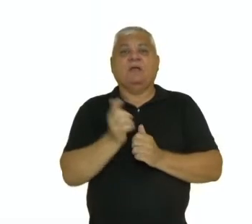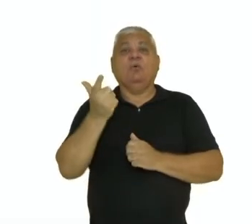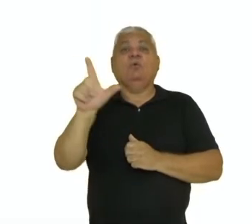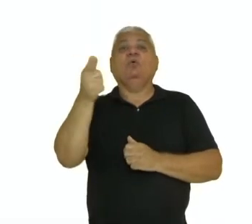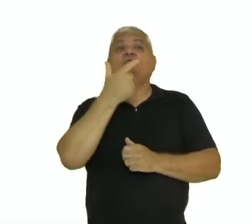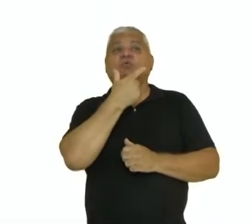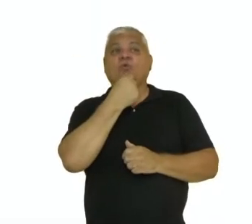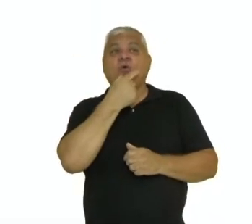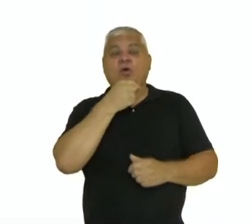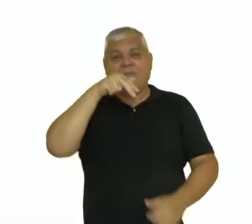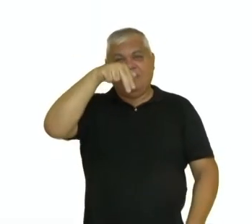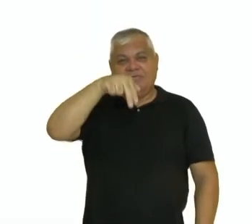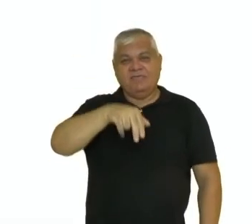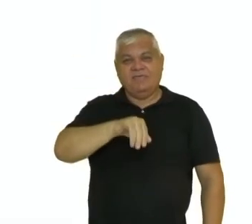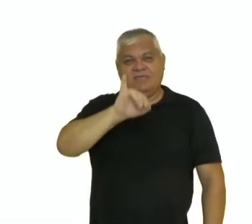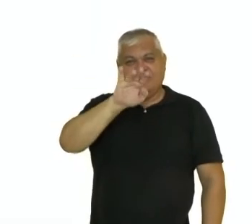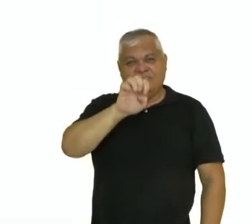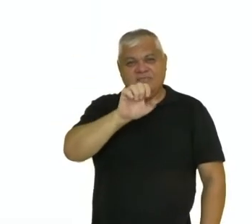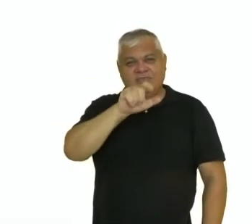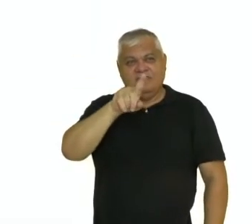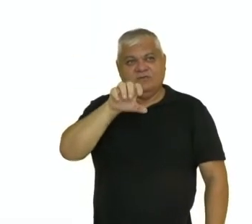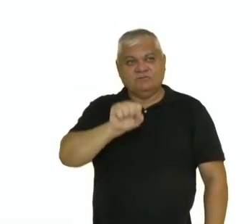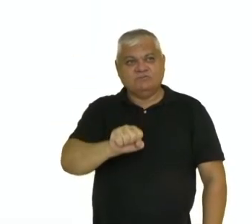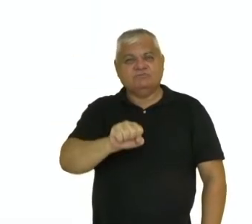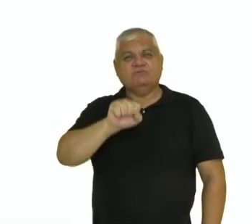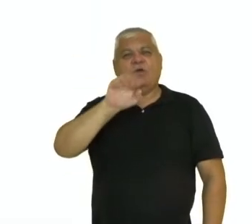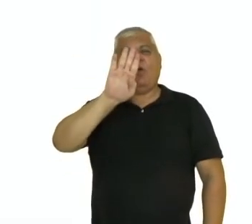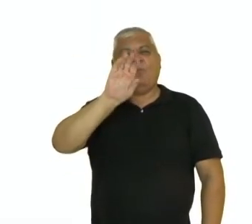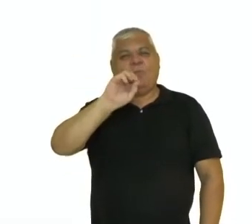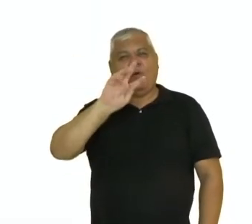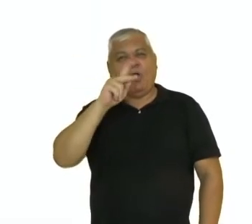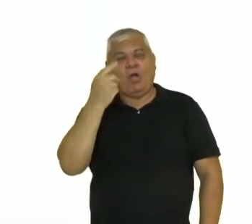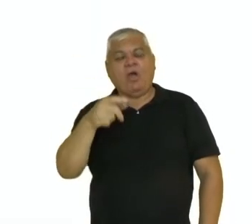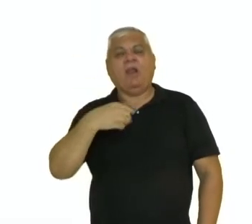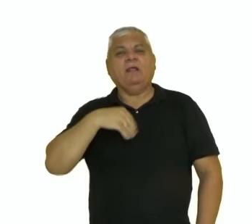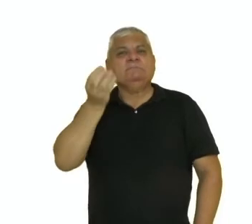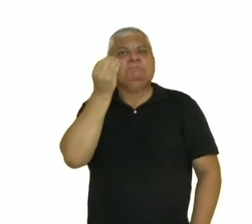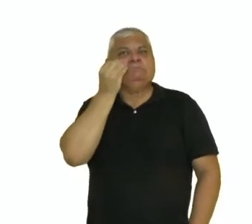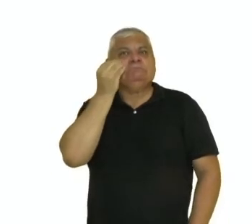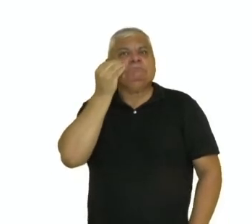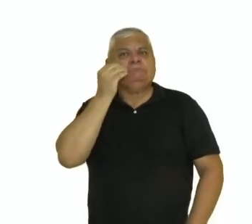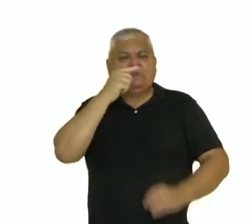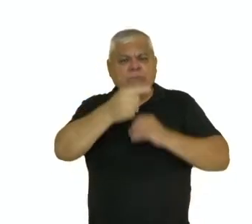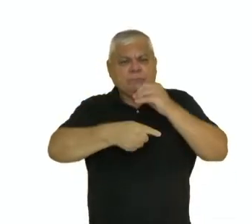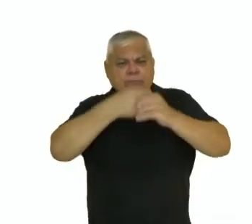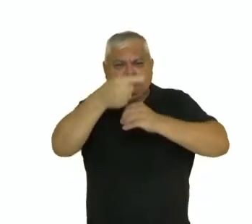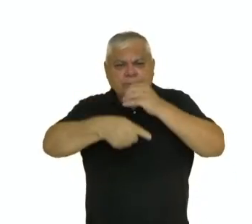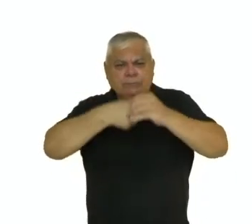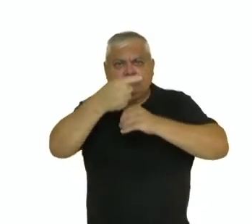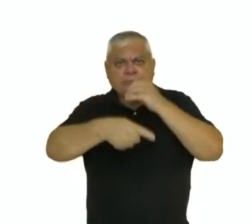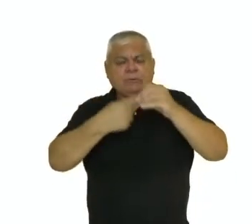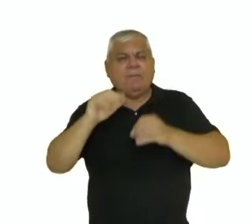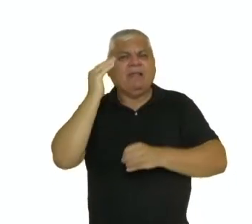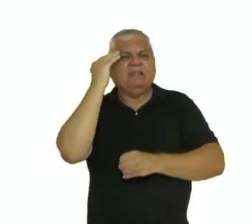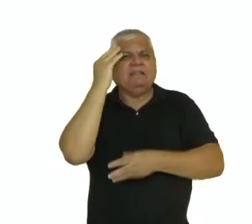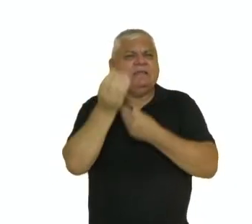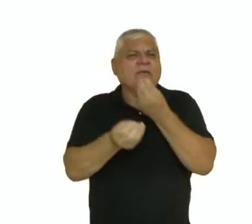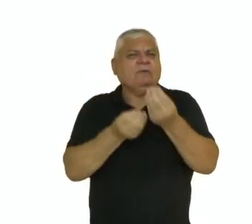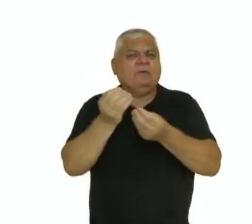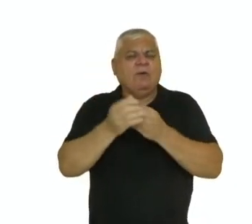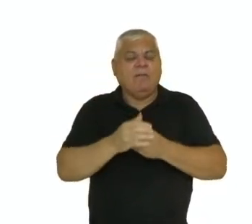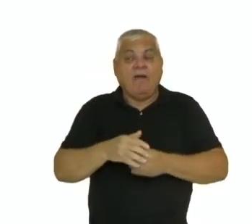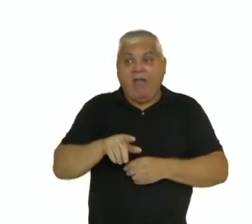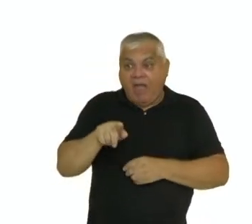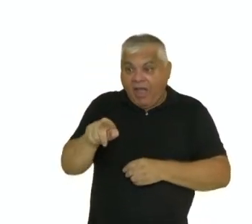o Niels Bohr, que realizou experimentos com espectros atômicos para explicar a natureza dos elétrons. Assim, sua teoria para